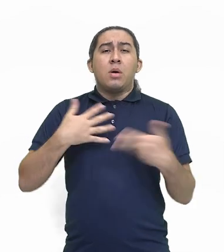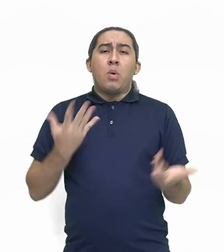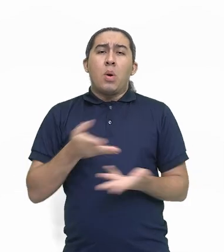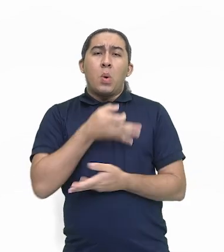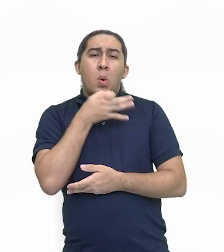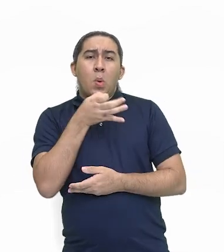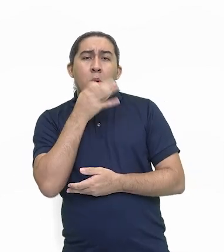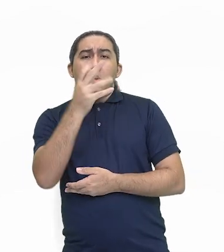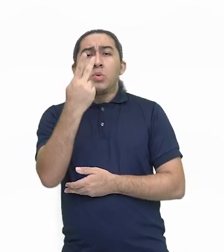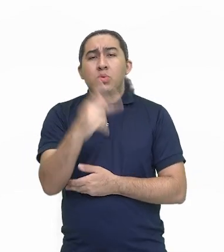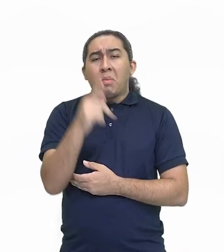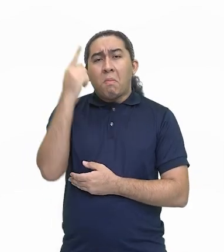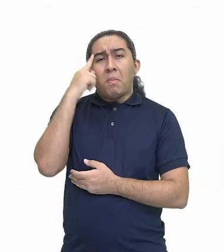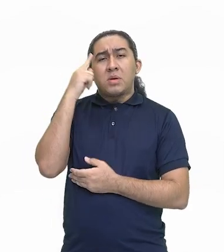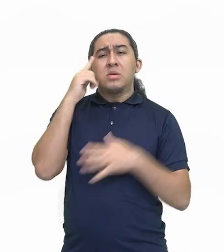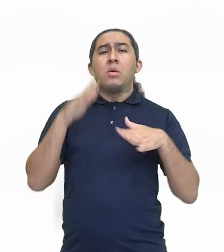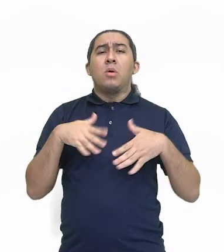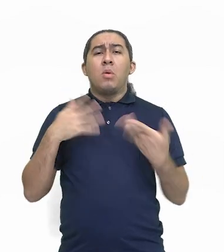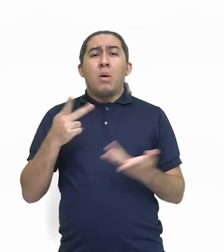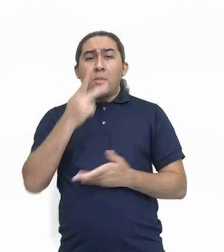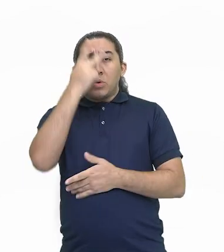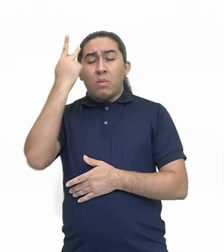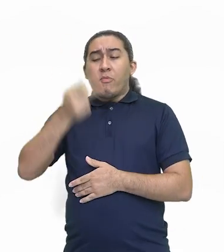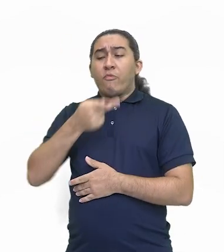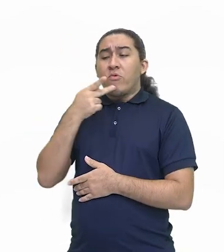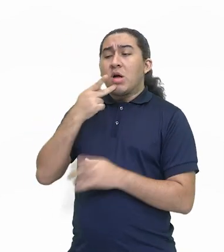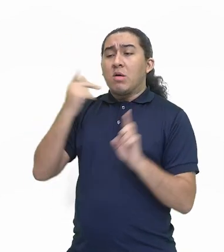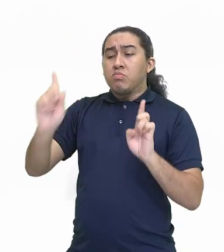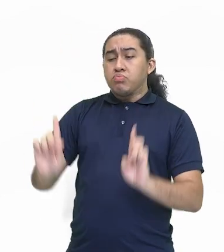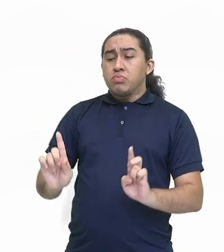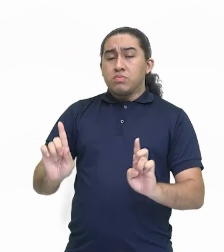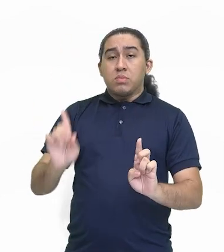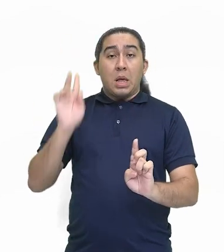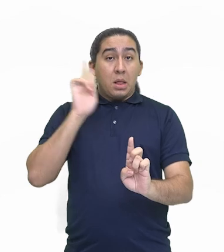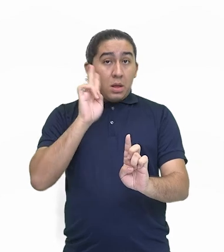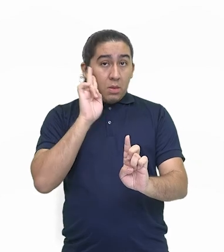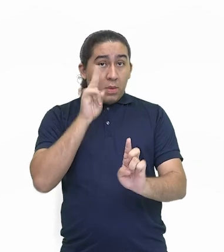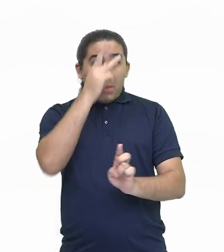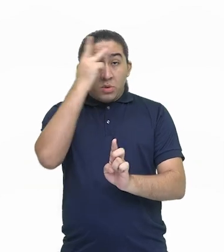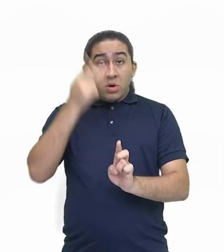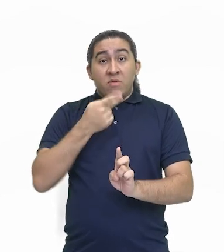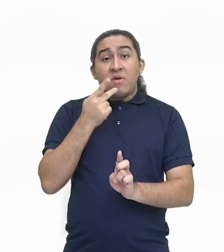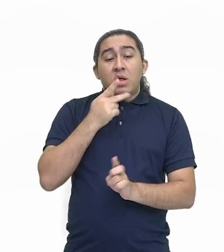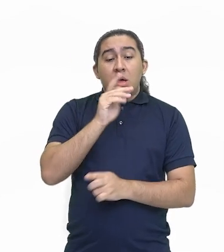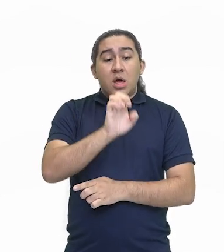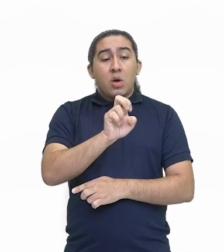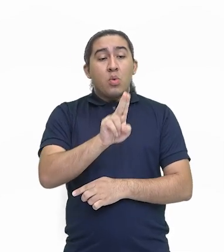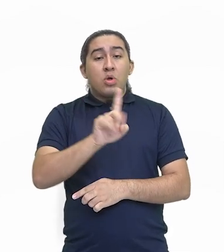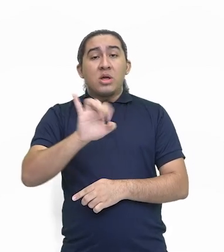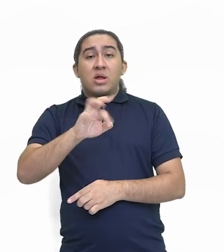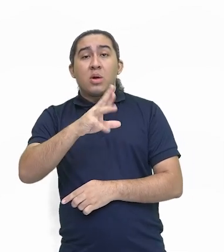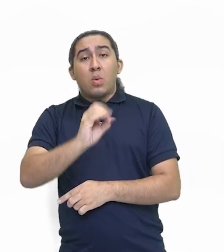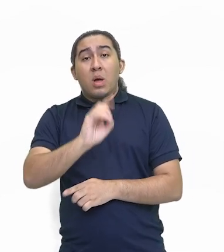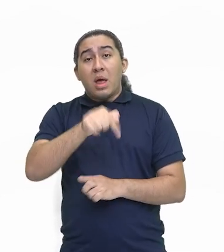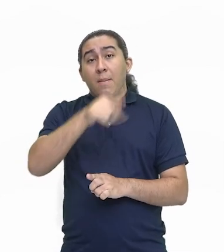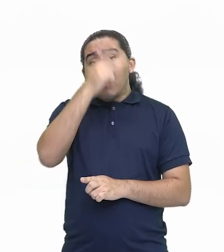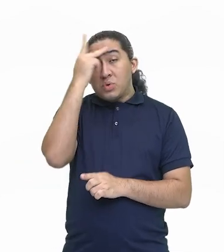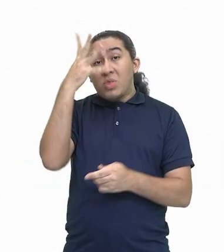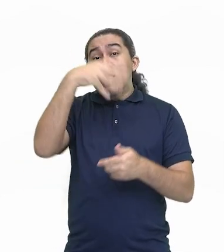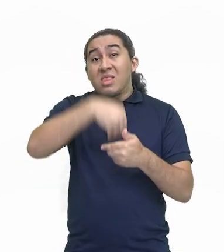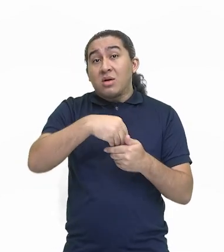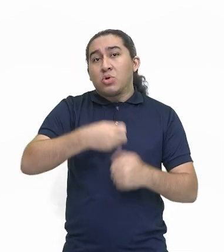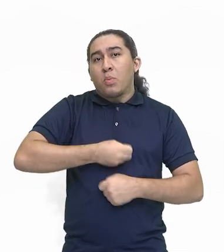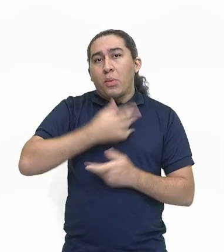acham? Para quem ele está falando? Lembrando que o eu lírico é aquele que fala no